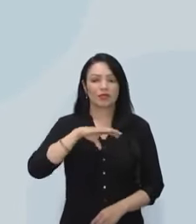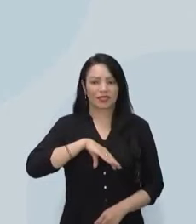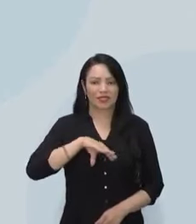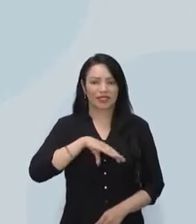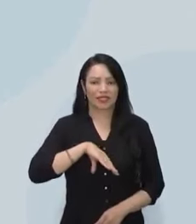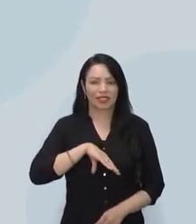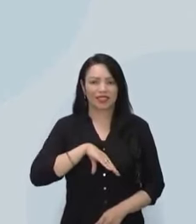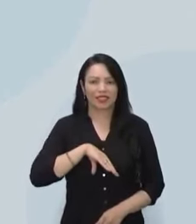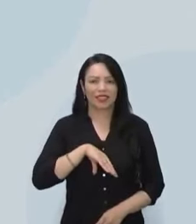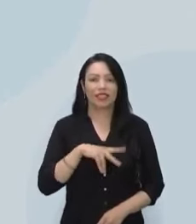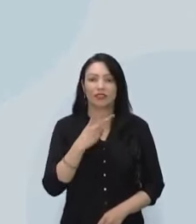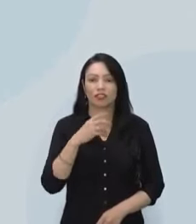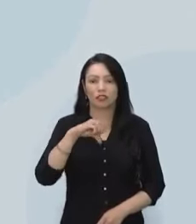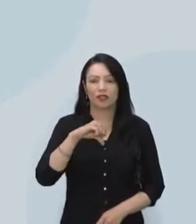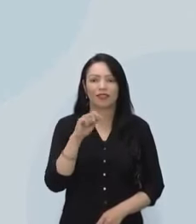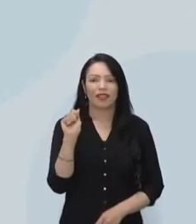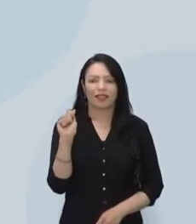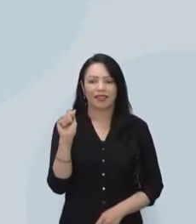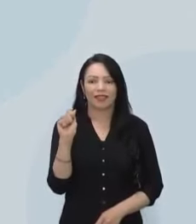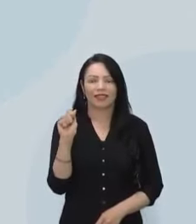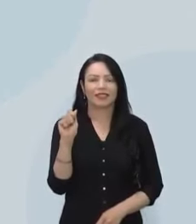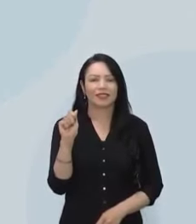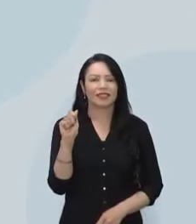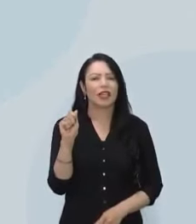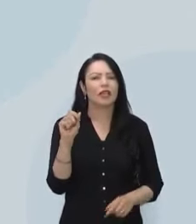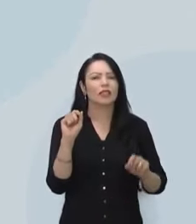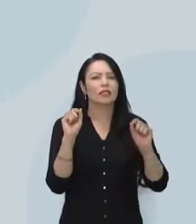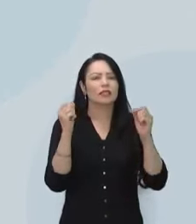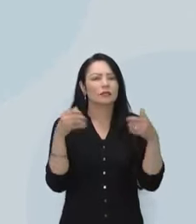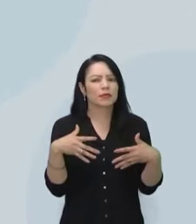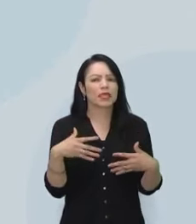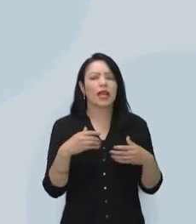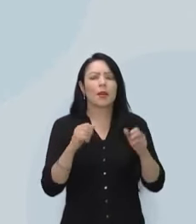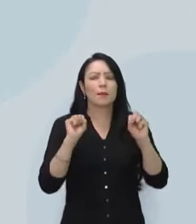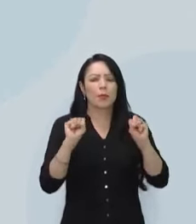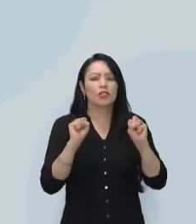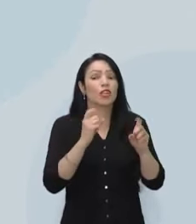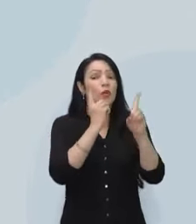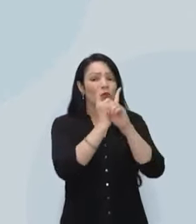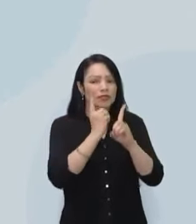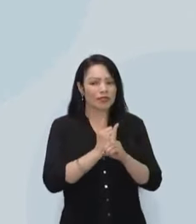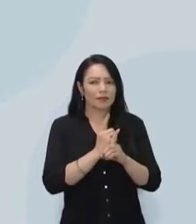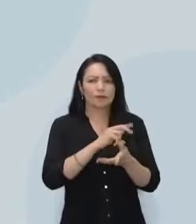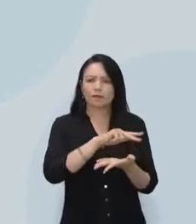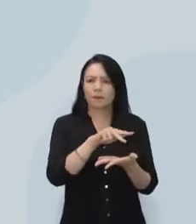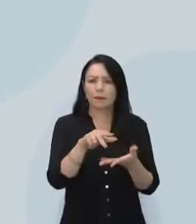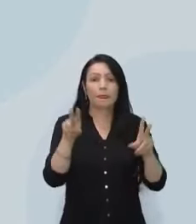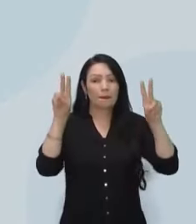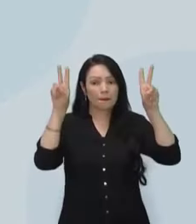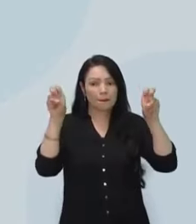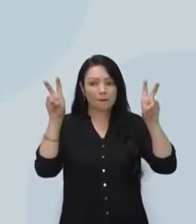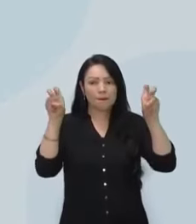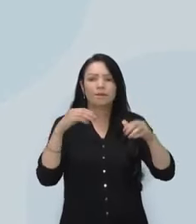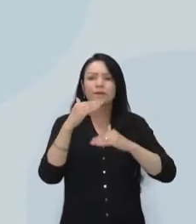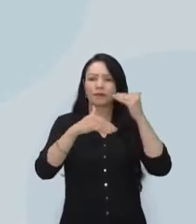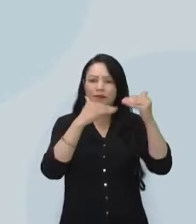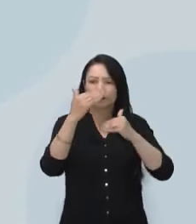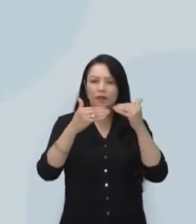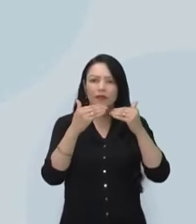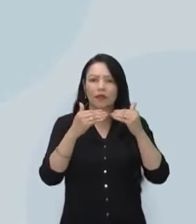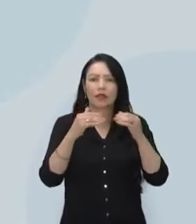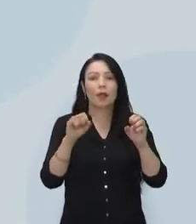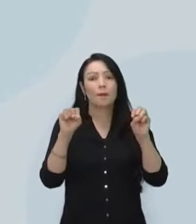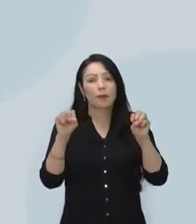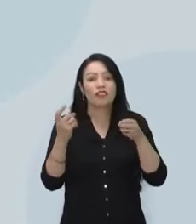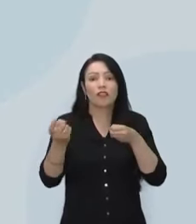a habilidade 29A. A descrição dessa habilidade é identificar mecanismos de progressão temática, tais como